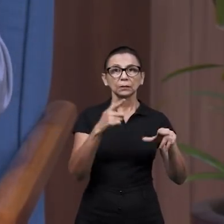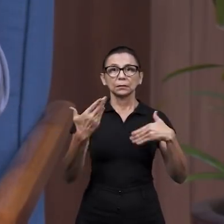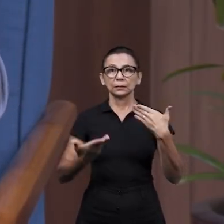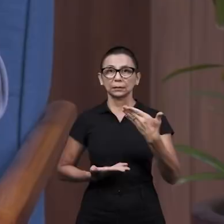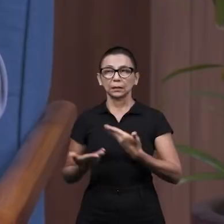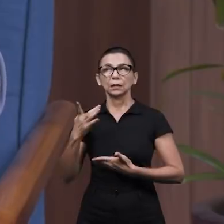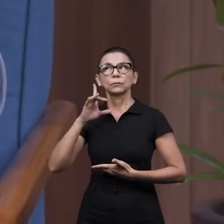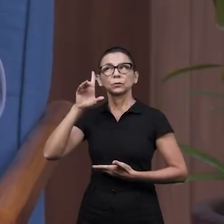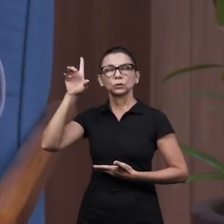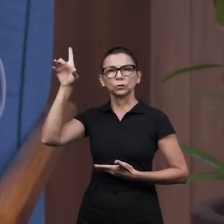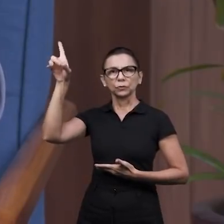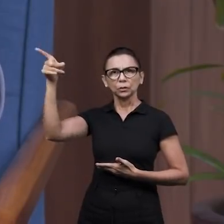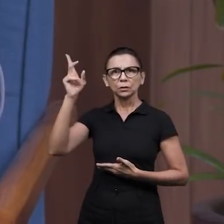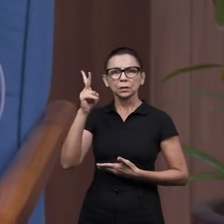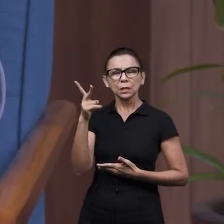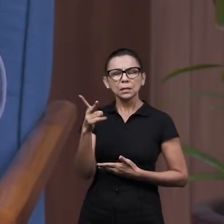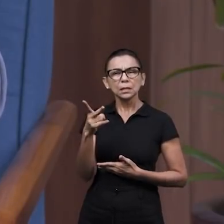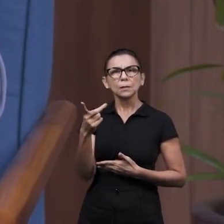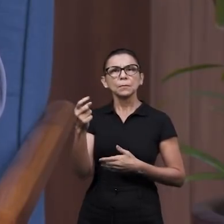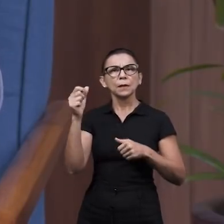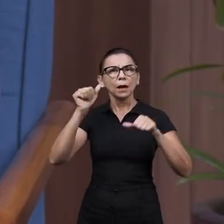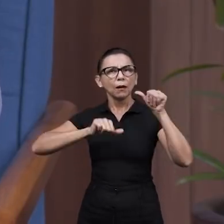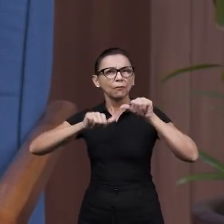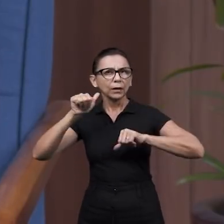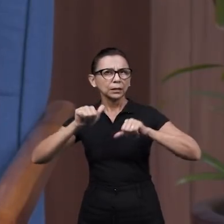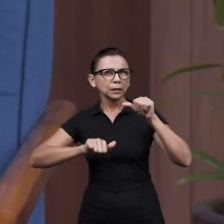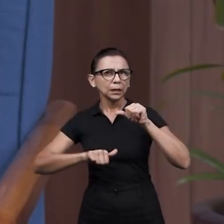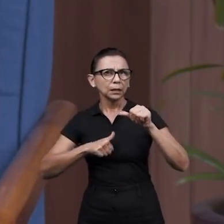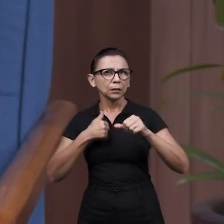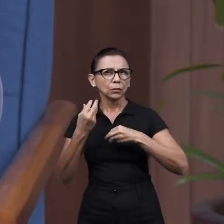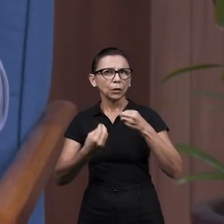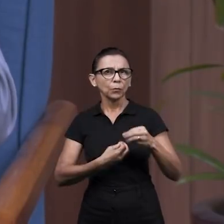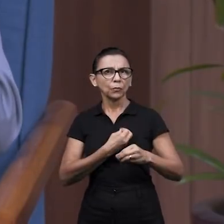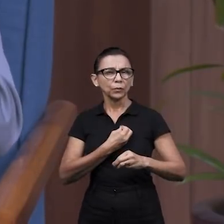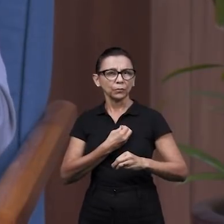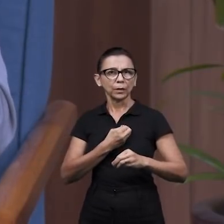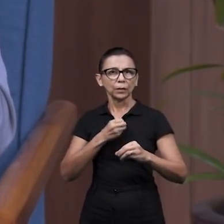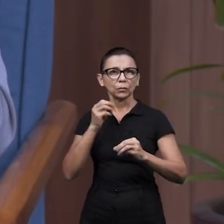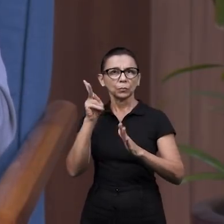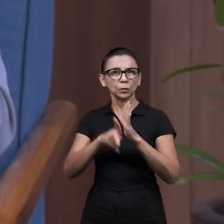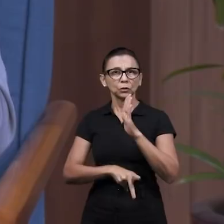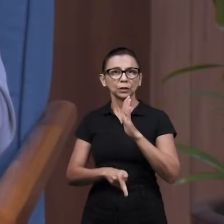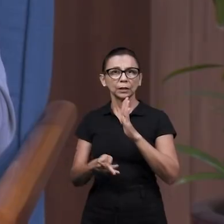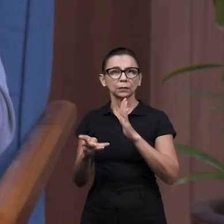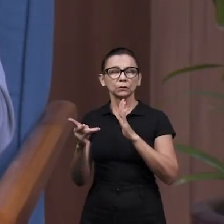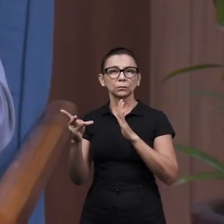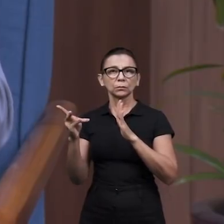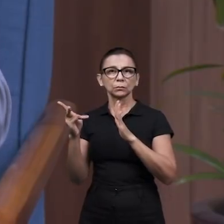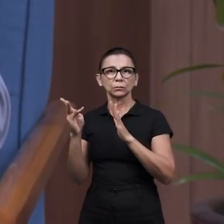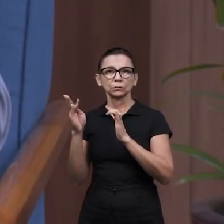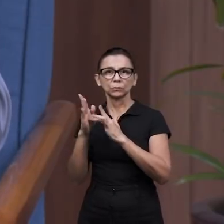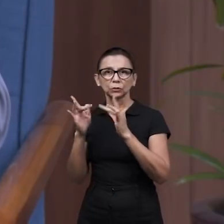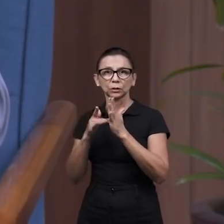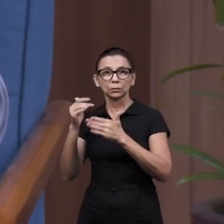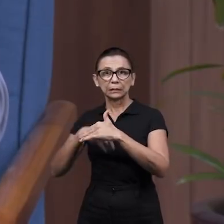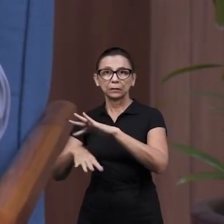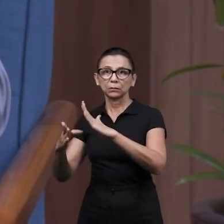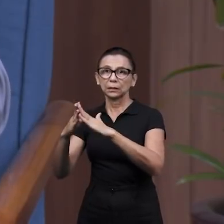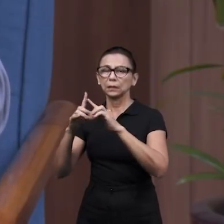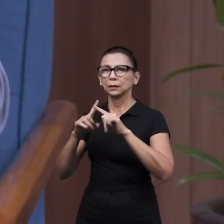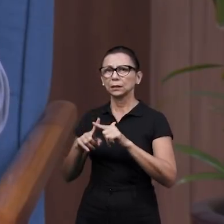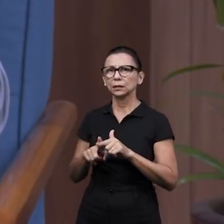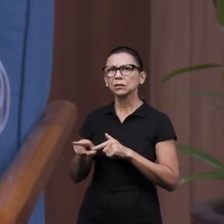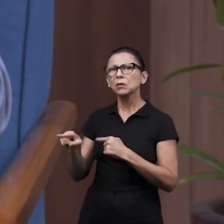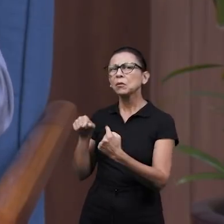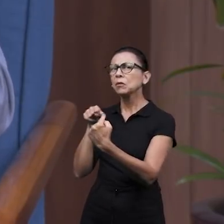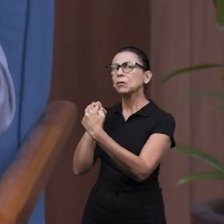também viver o projeto de Deus para a sua igreja. Nós temos consciência de que a igreja não está neste mundo apenas